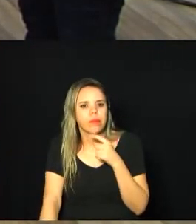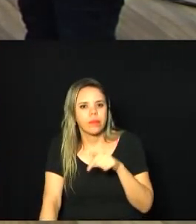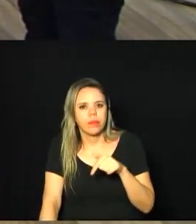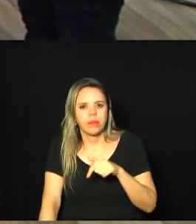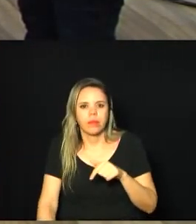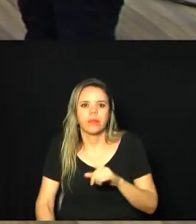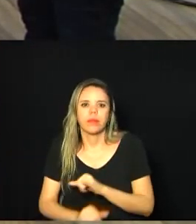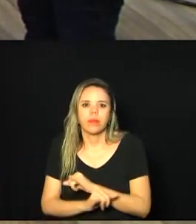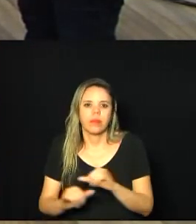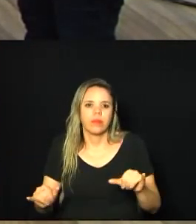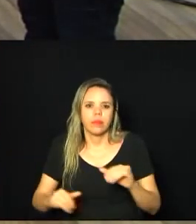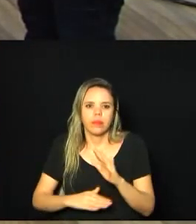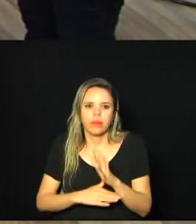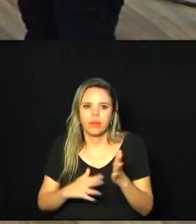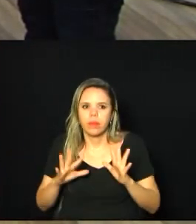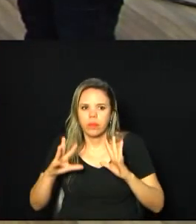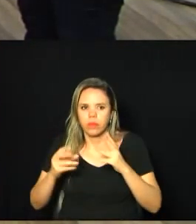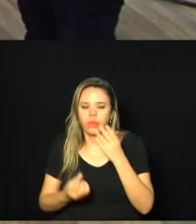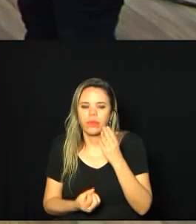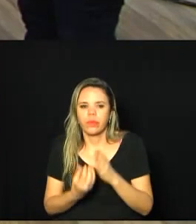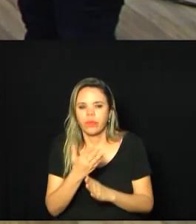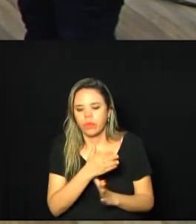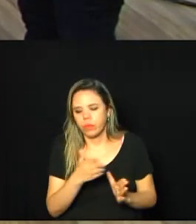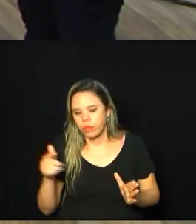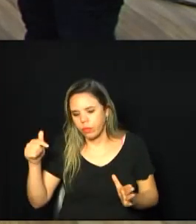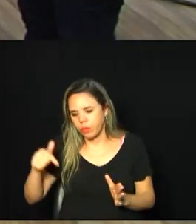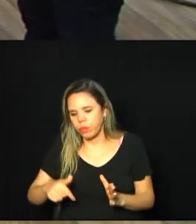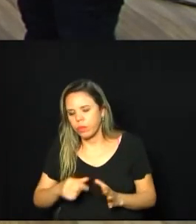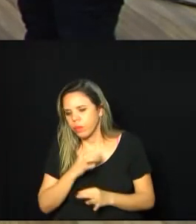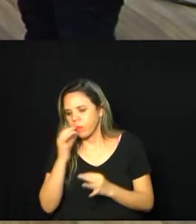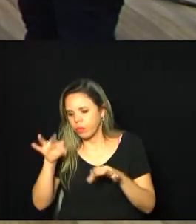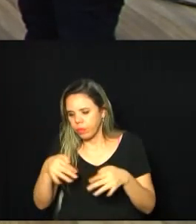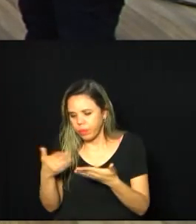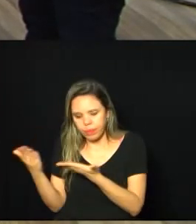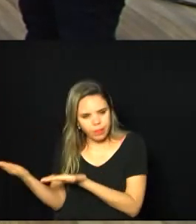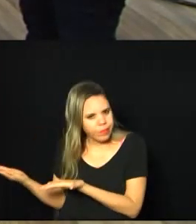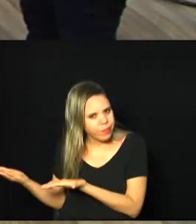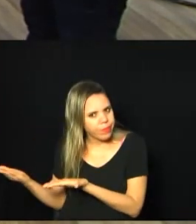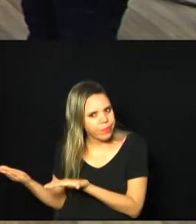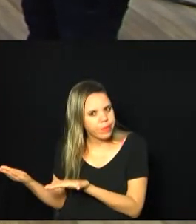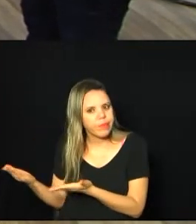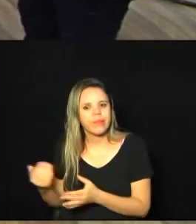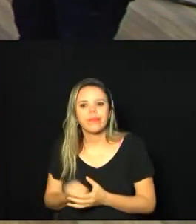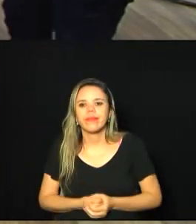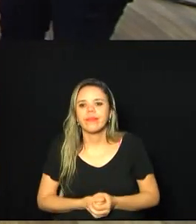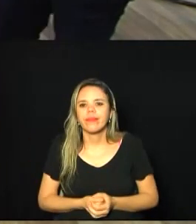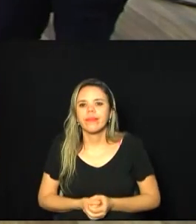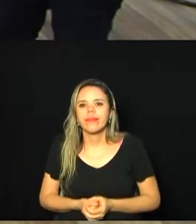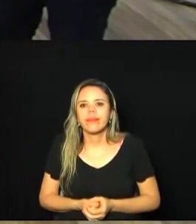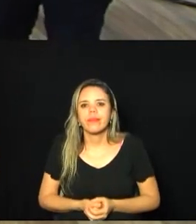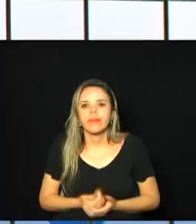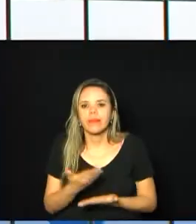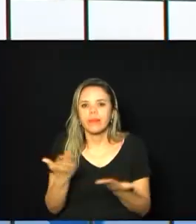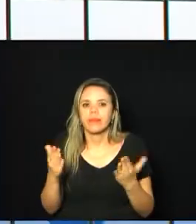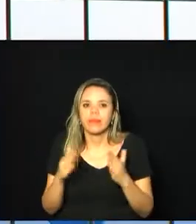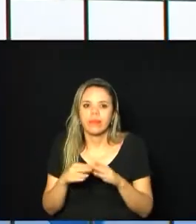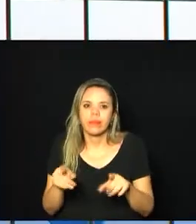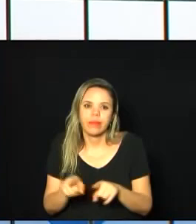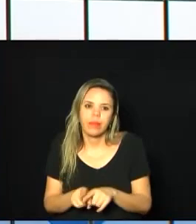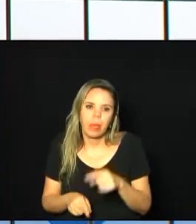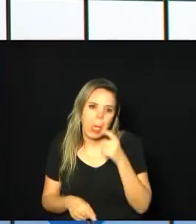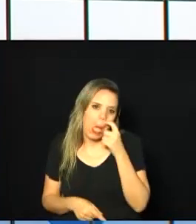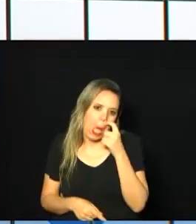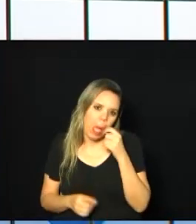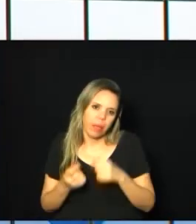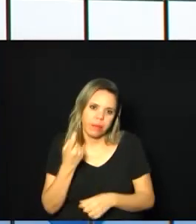com as informações de tudo que acontece na Câmara. Ótimo fim de semana. Ótimo fim de semana para você de casa também,